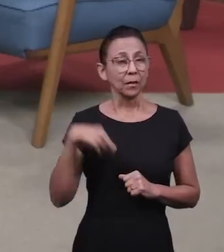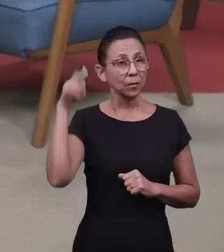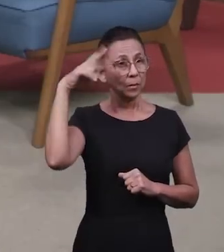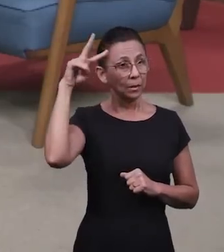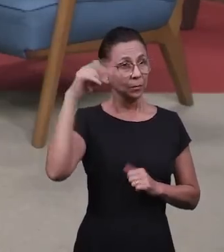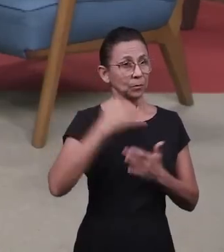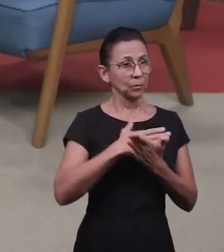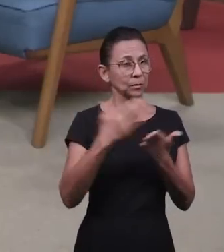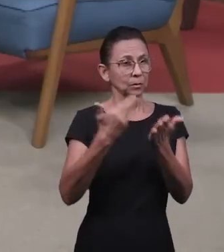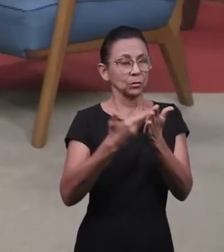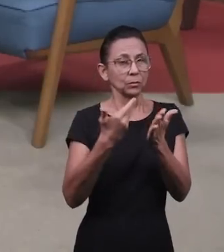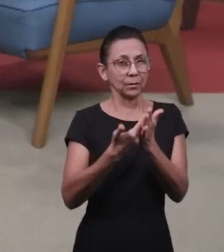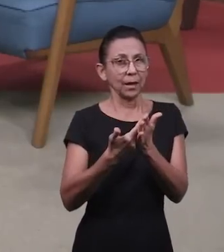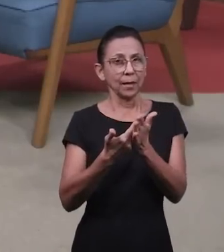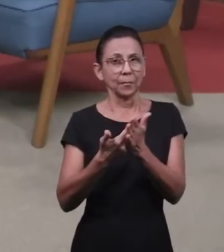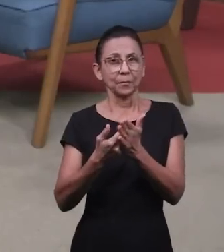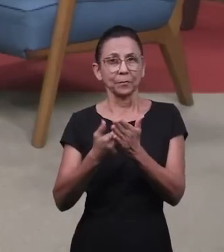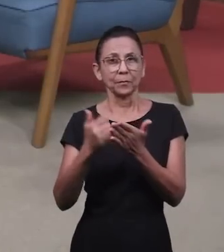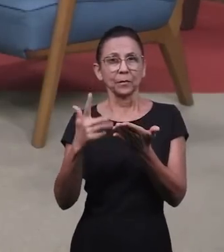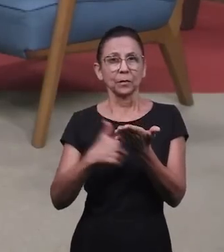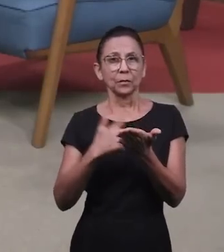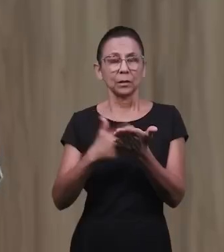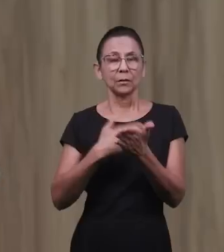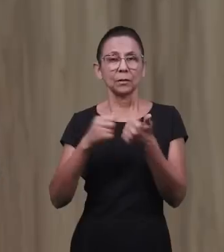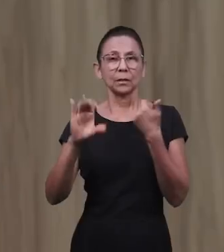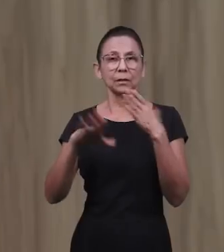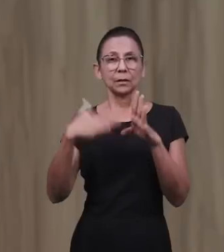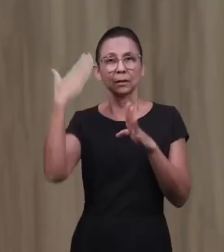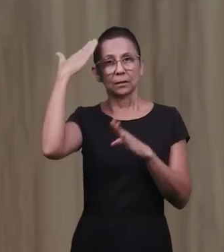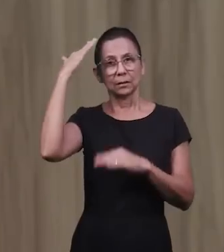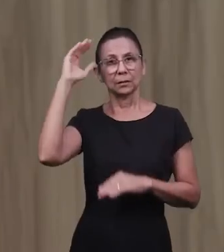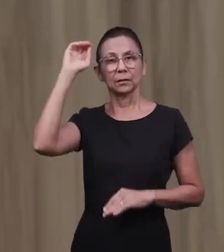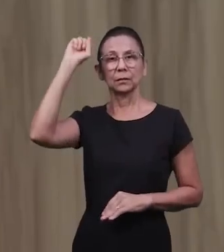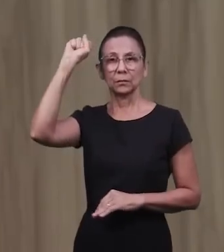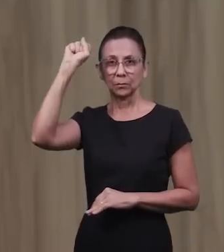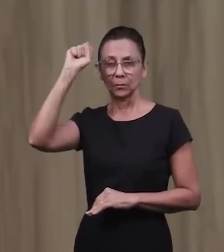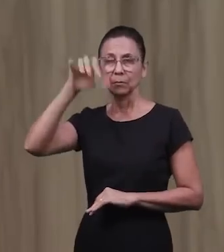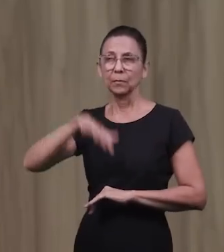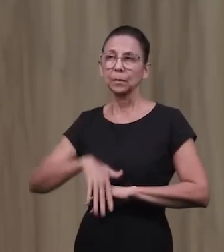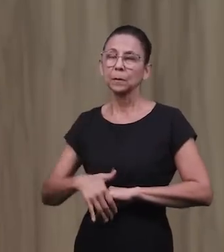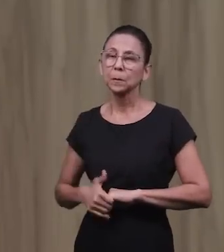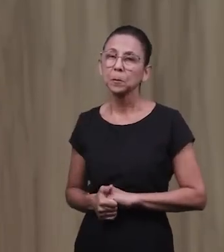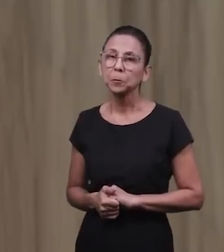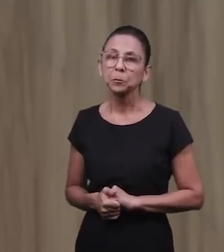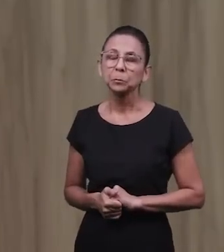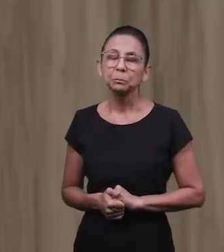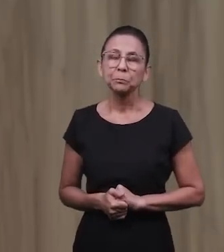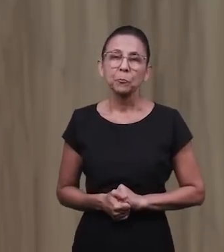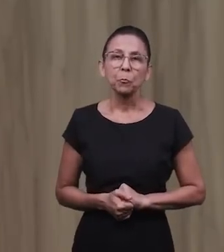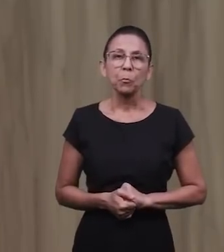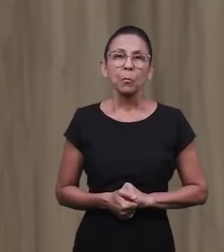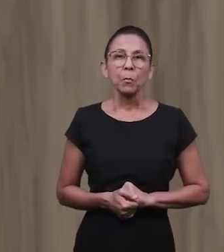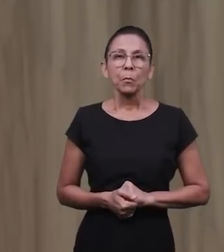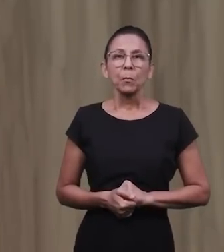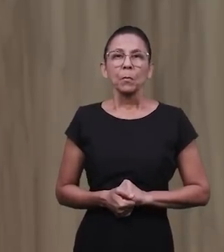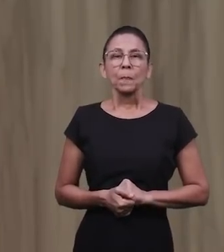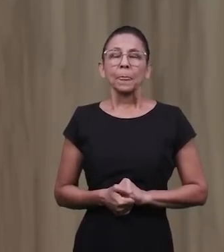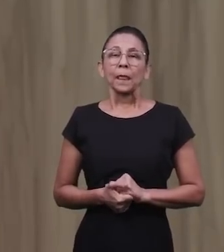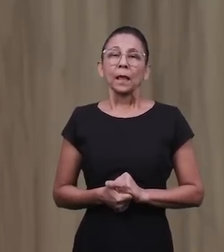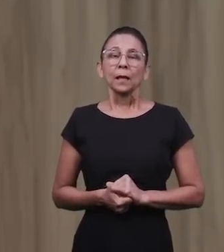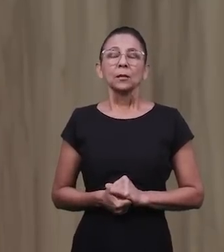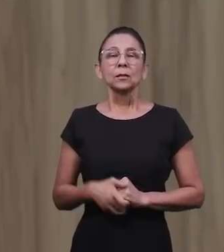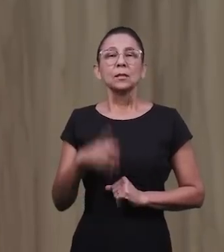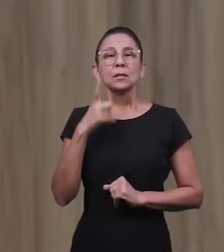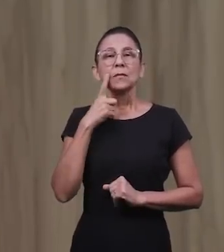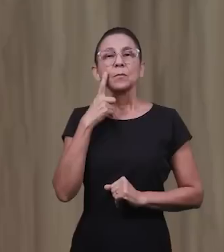abordar Cantar de Salomão, a expressão que abriu o livro para nós foi a